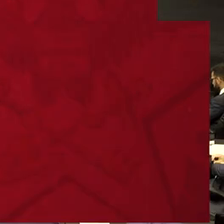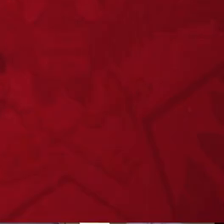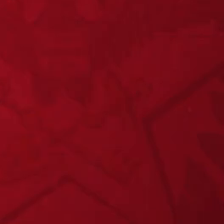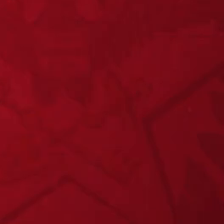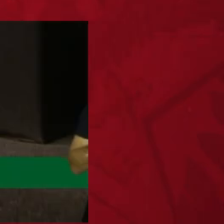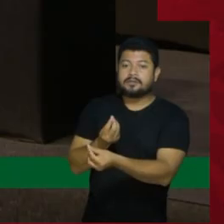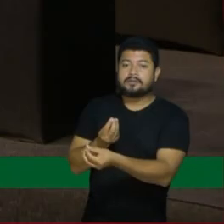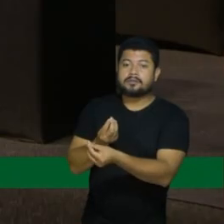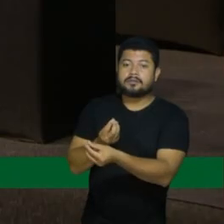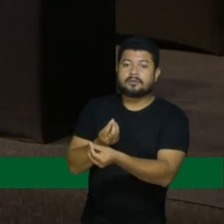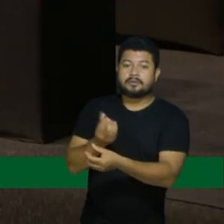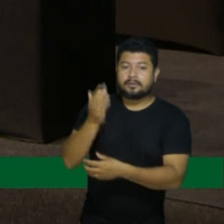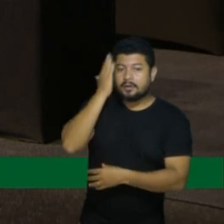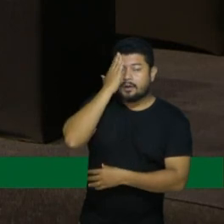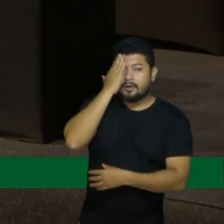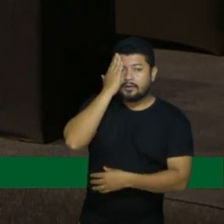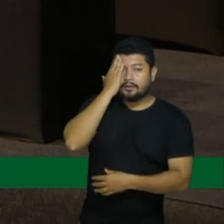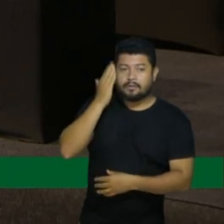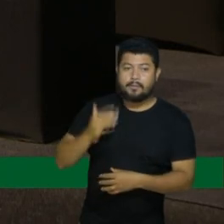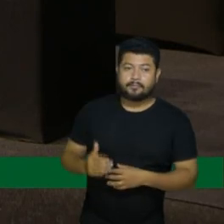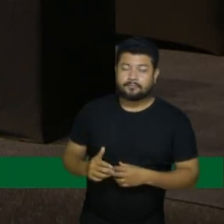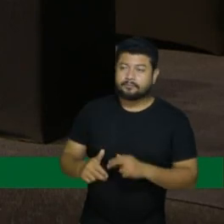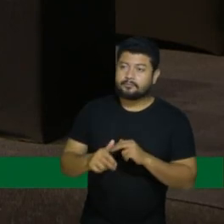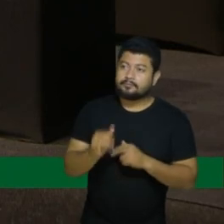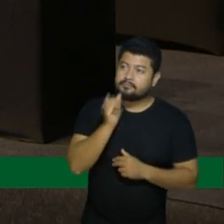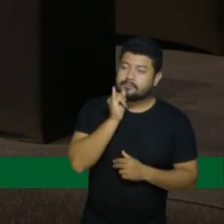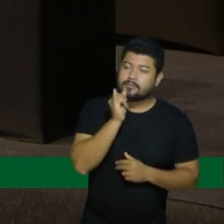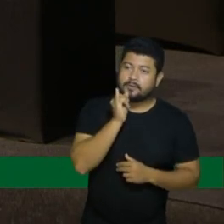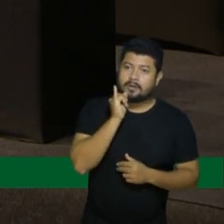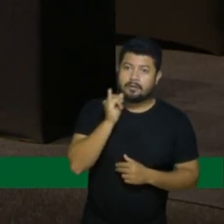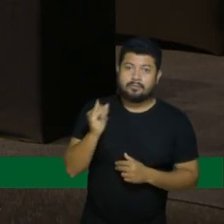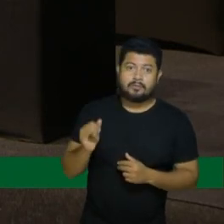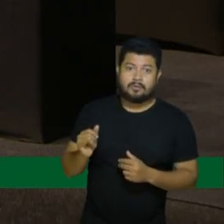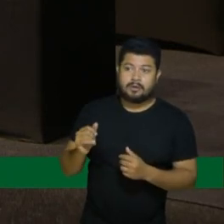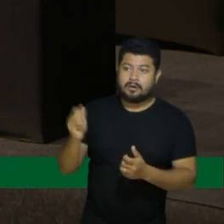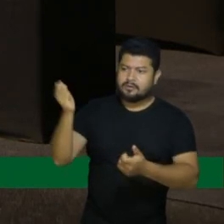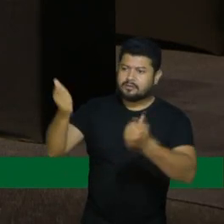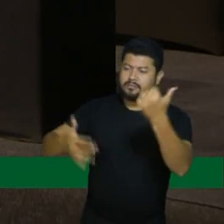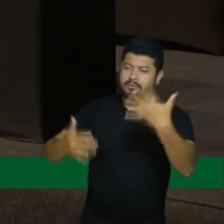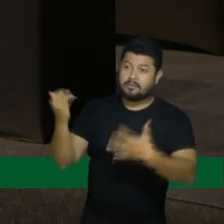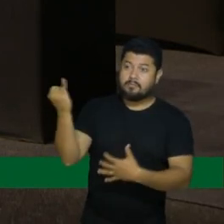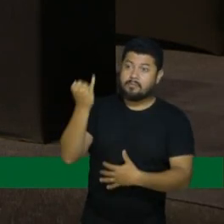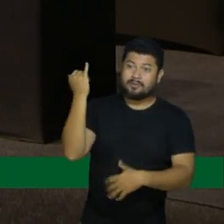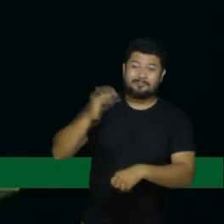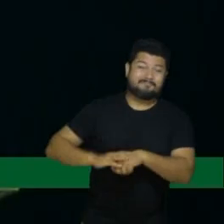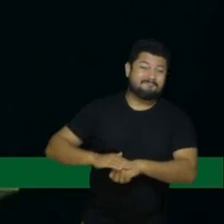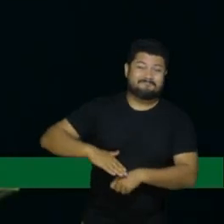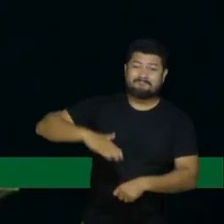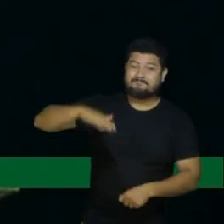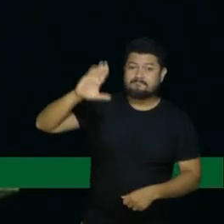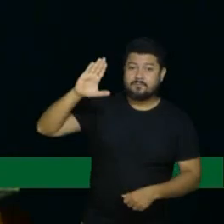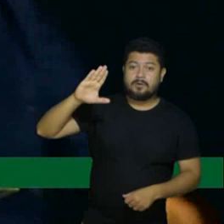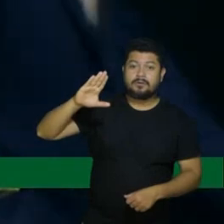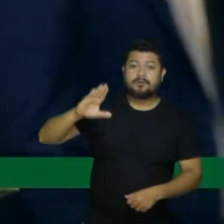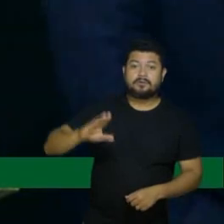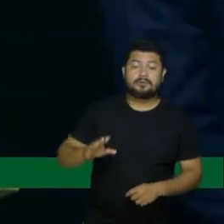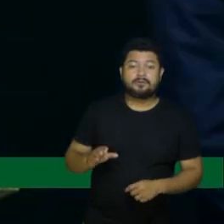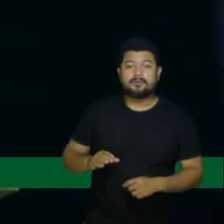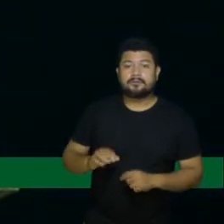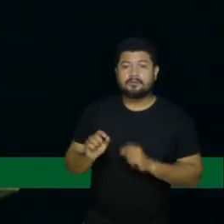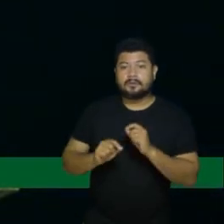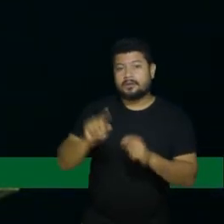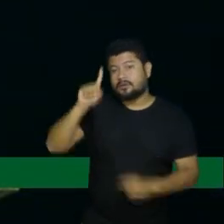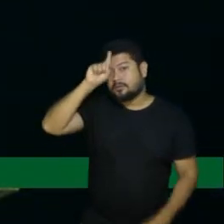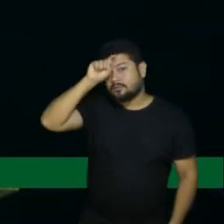do Itajaí. A coisa mais importante que eu ouvi hoje, com todo respeito, é a questão do